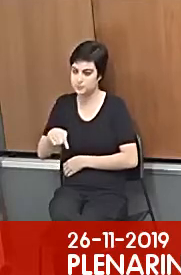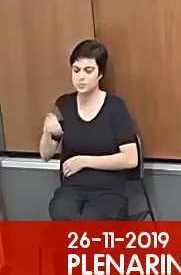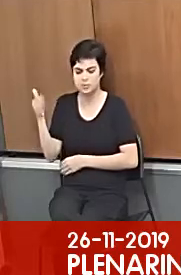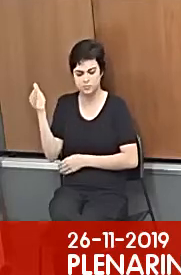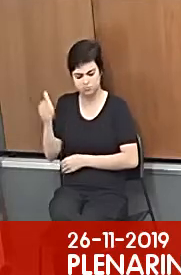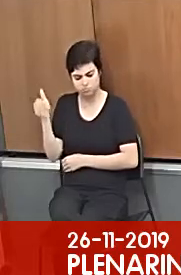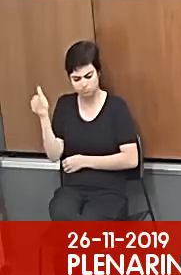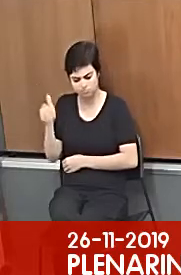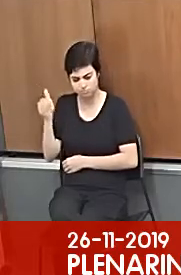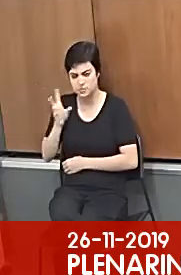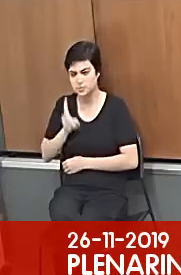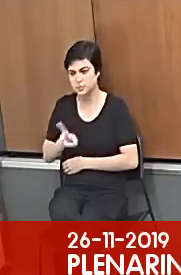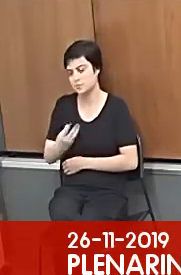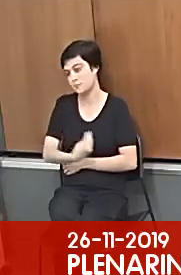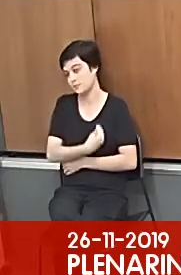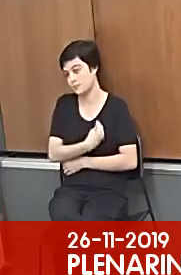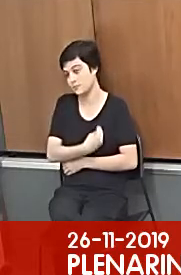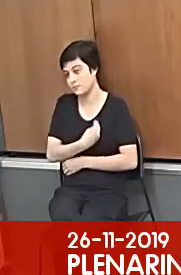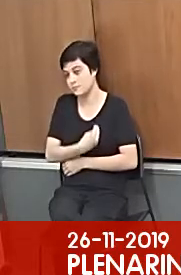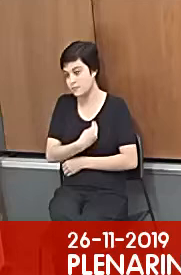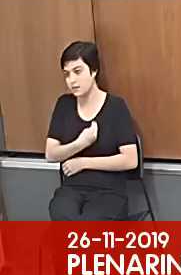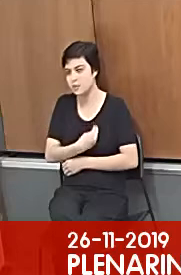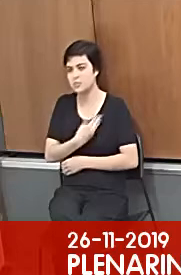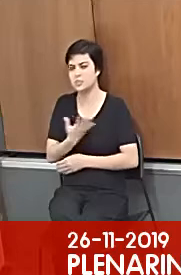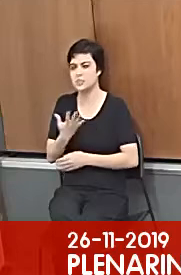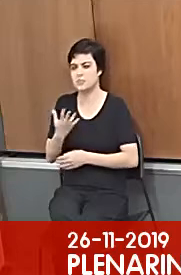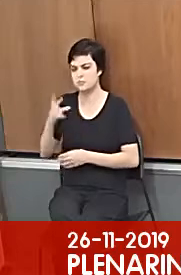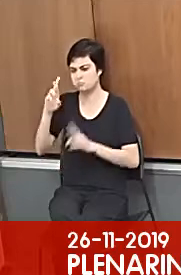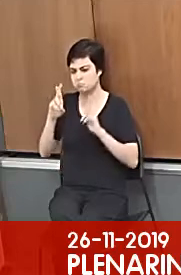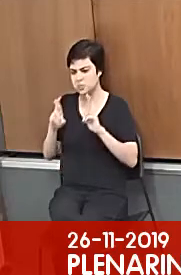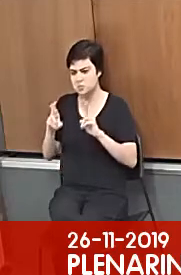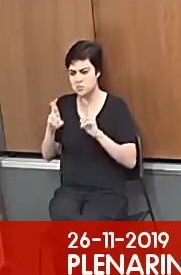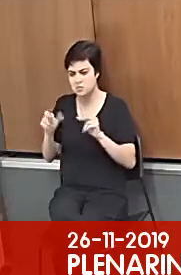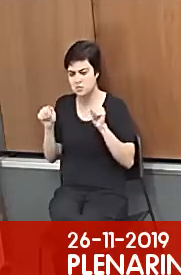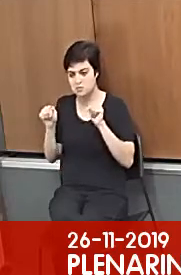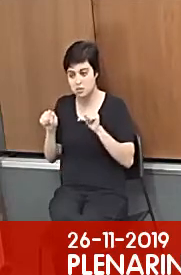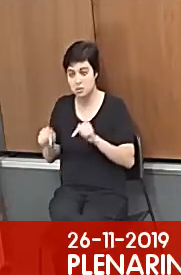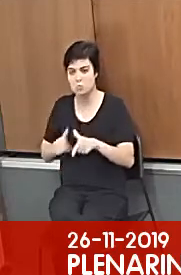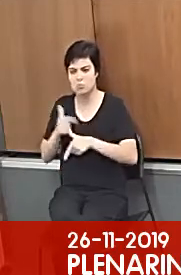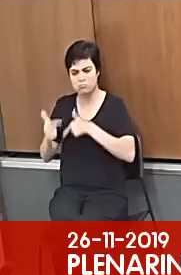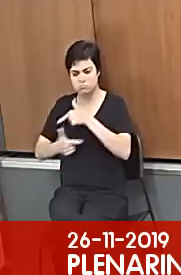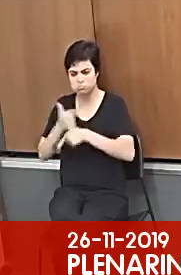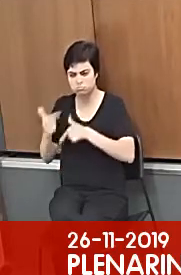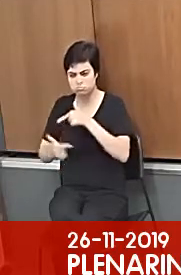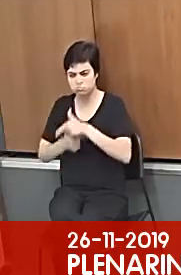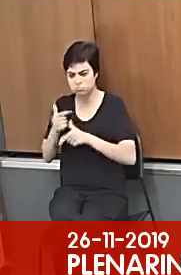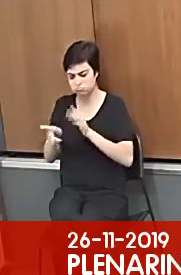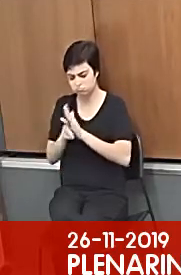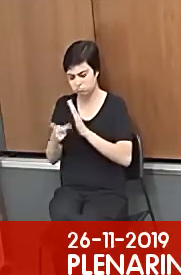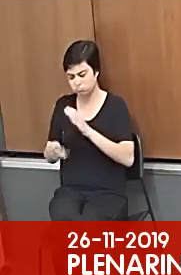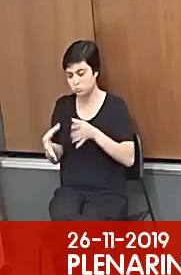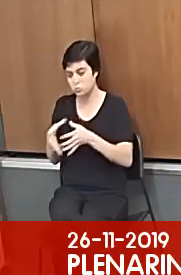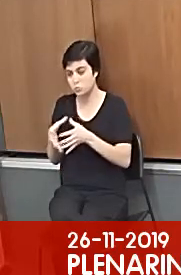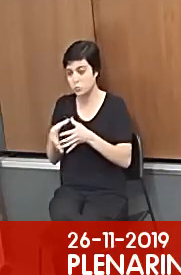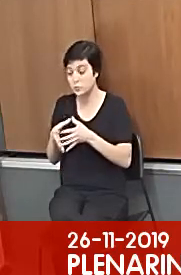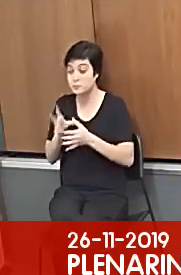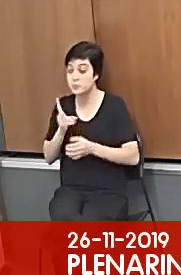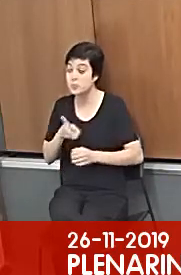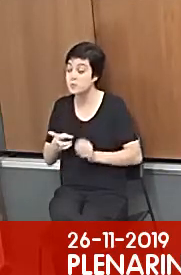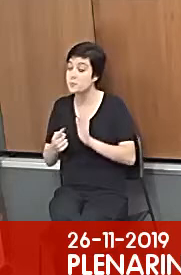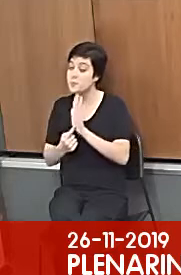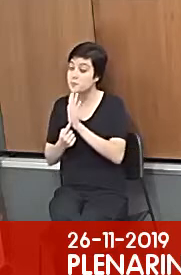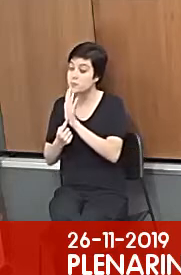está sempre conduzindo com maestria os trabalhos dessa comissão e sempre apresentando